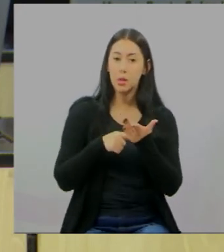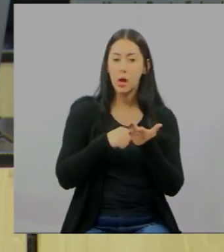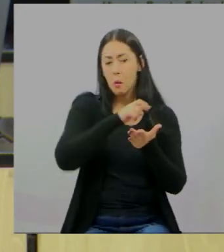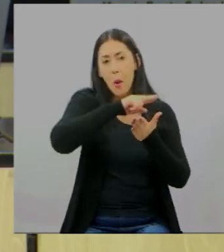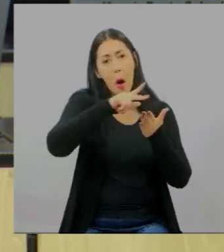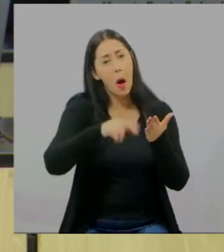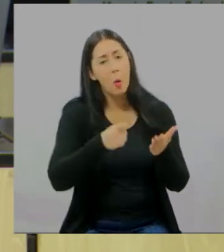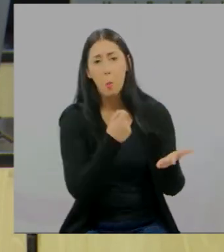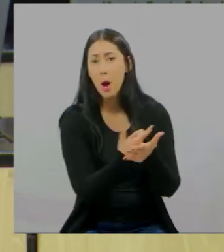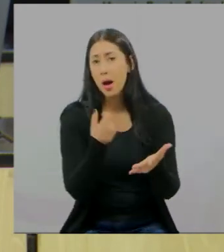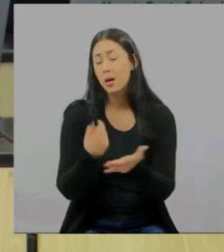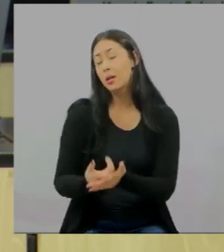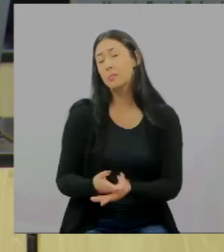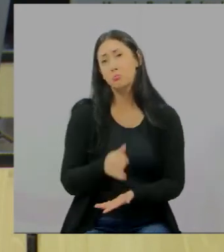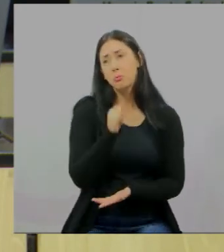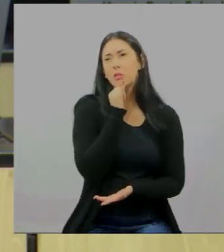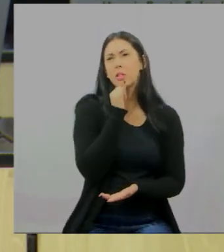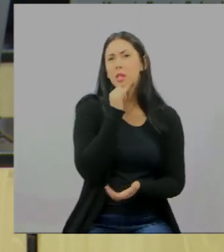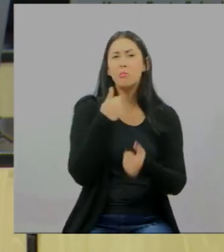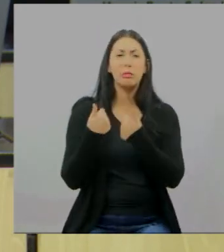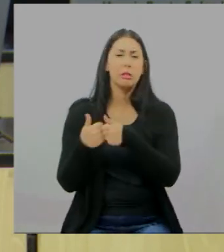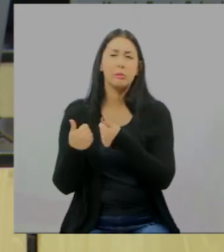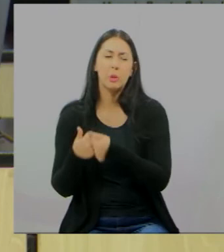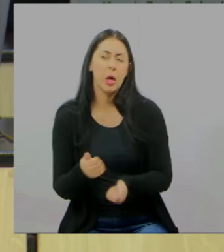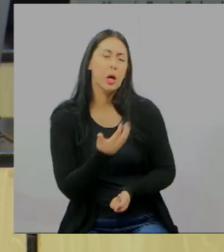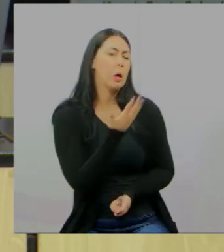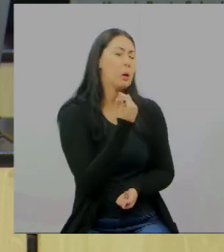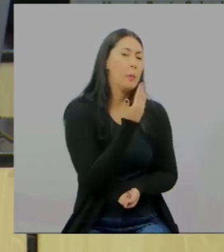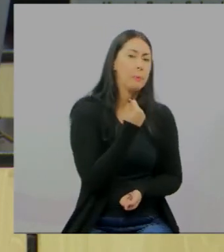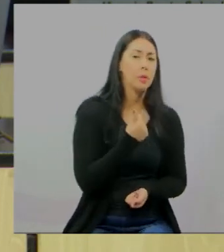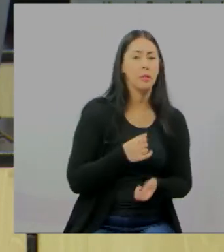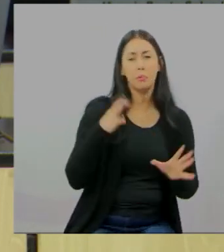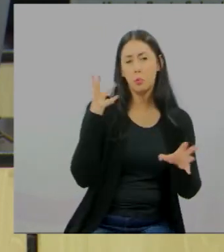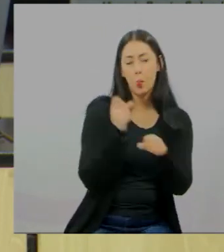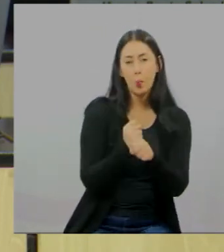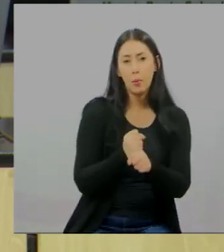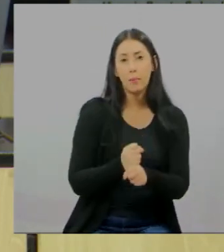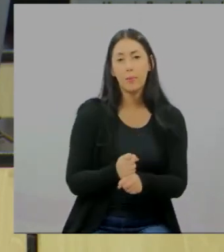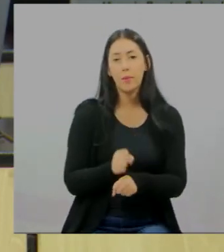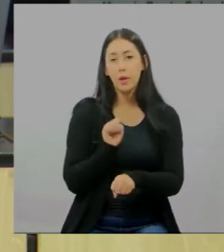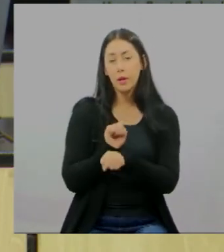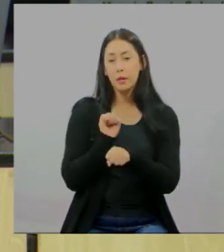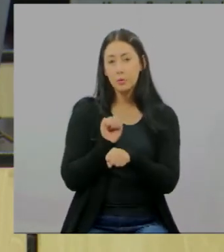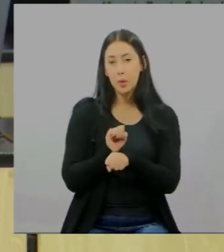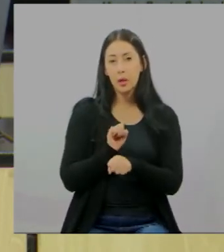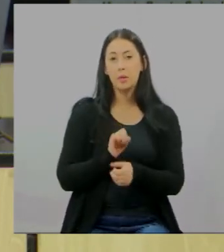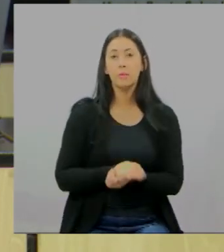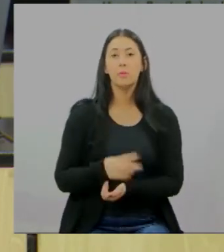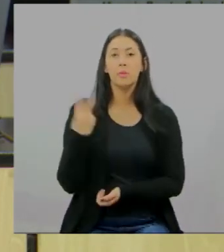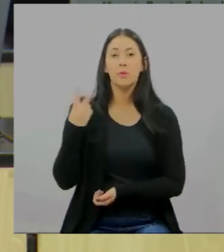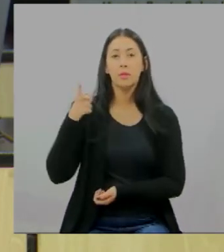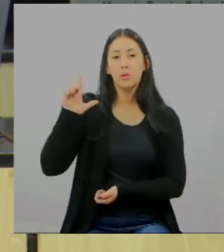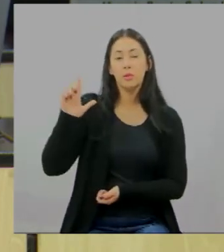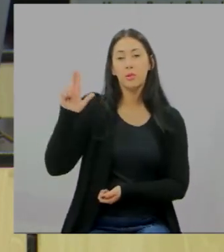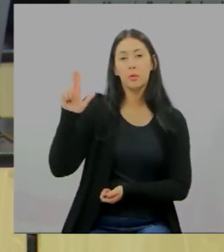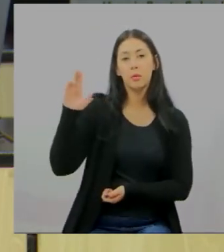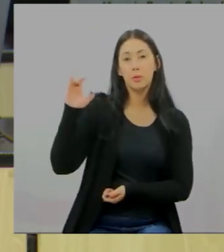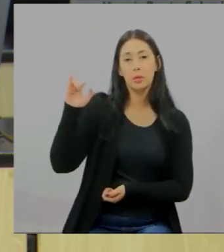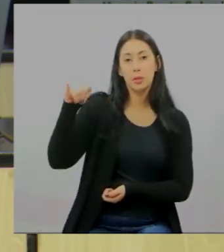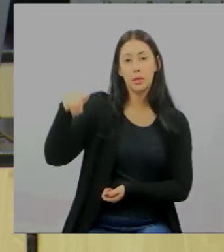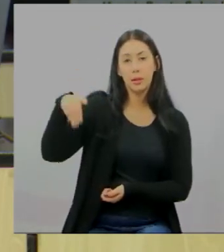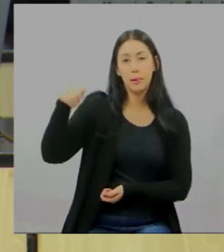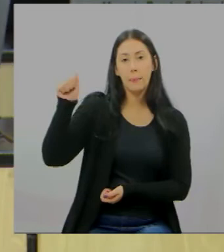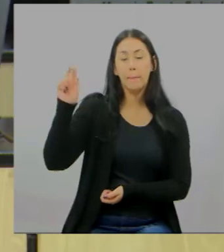como transporte, alimentação e outras que somam a esse atendimento. Ao aguardo de manifestação, subscrevemos. Vereador Lucimar Ponciano.